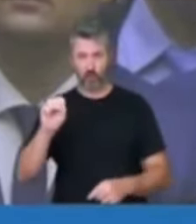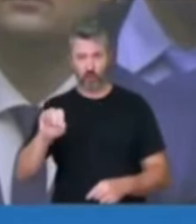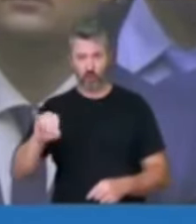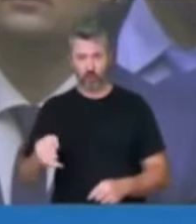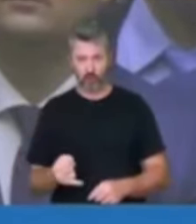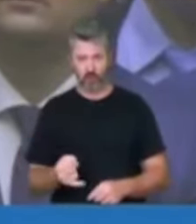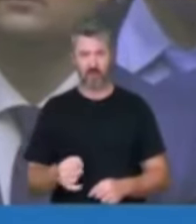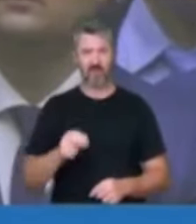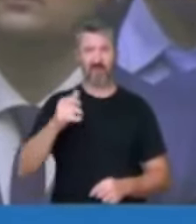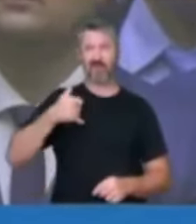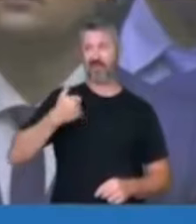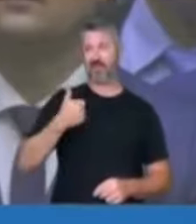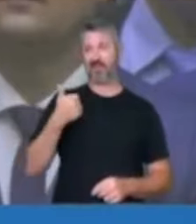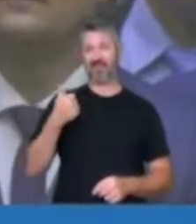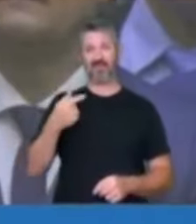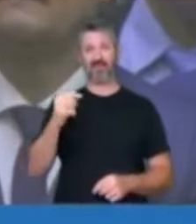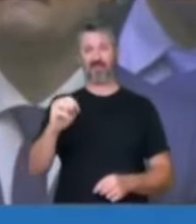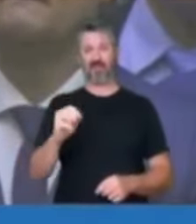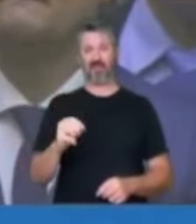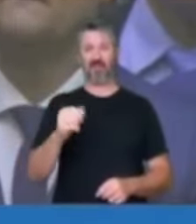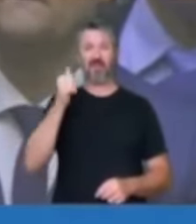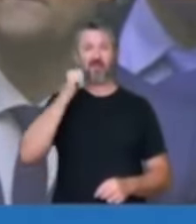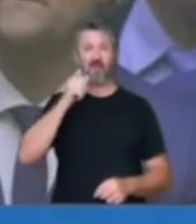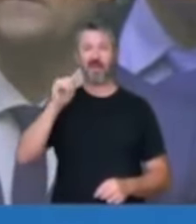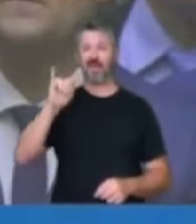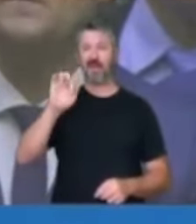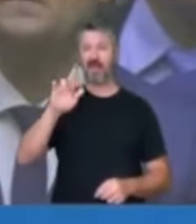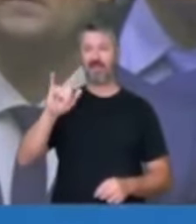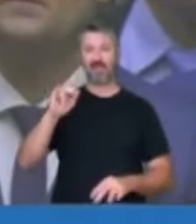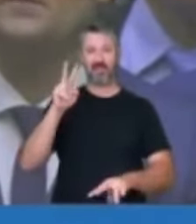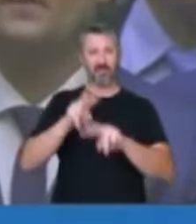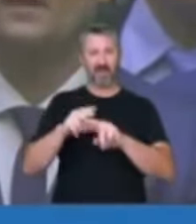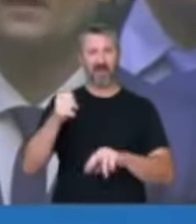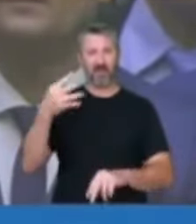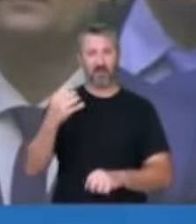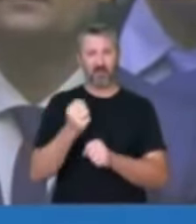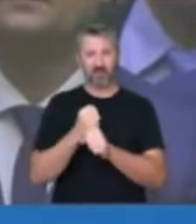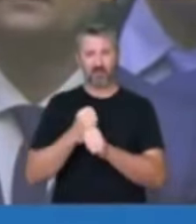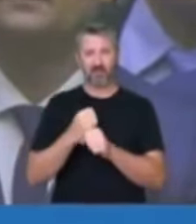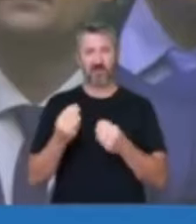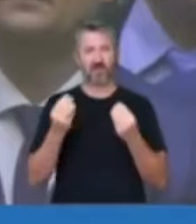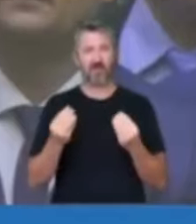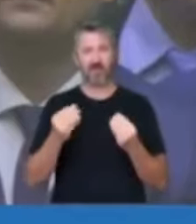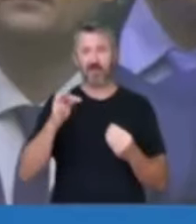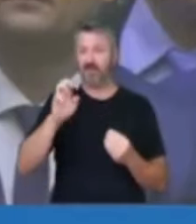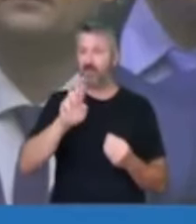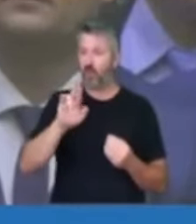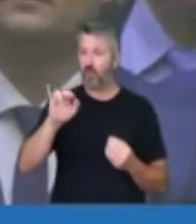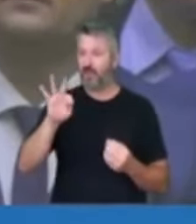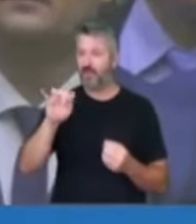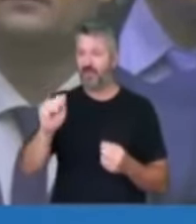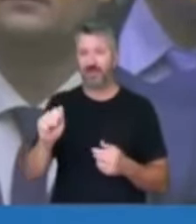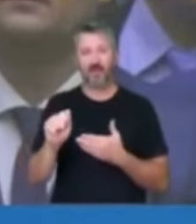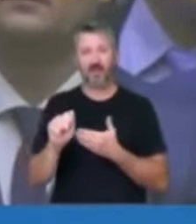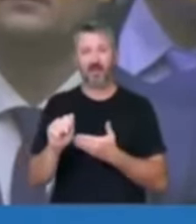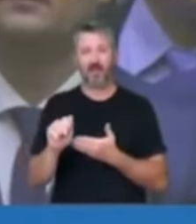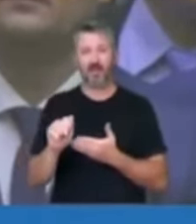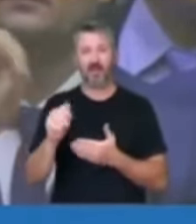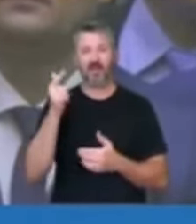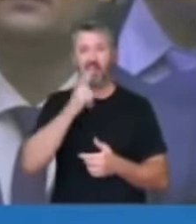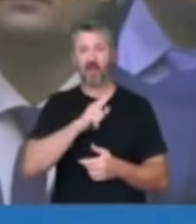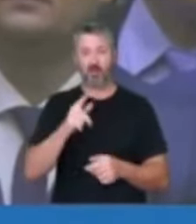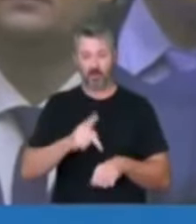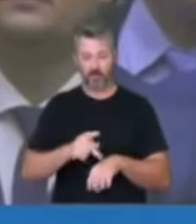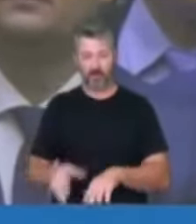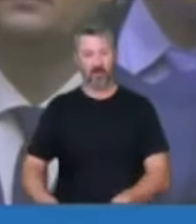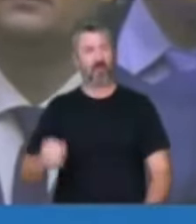Senhora de 71 anos comacina gache condenada a 14 anos de cadeia tratada como terrorista uma pessoa que sequer consegue tacar uma pedra no